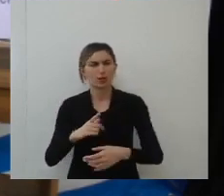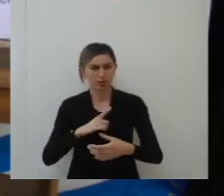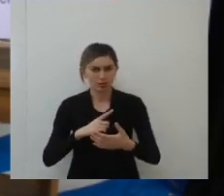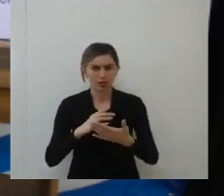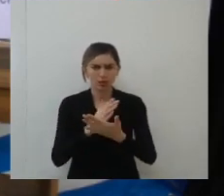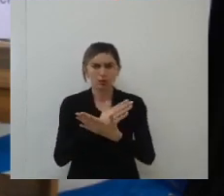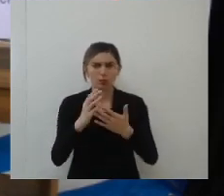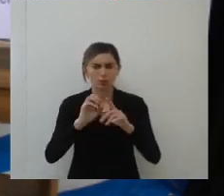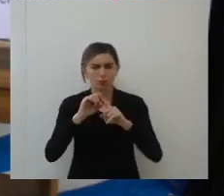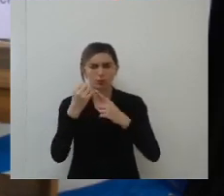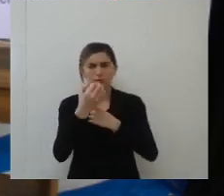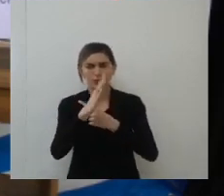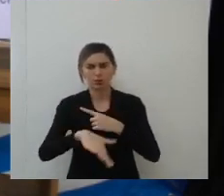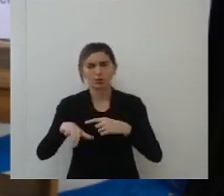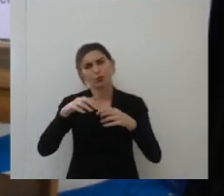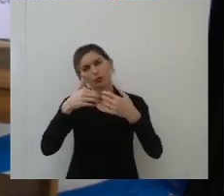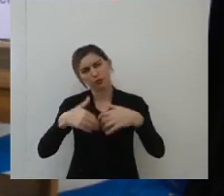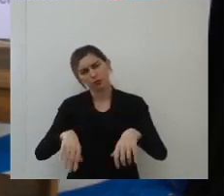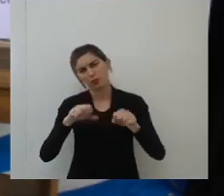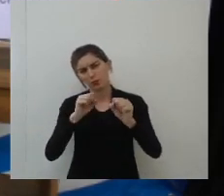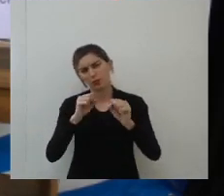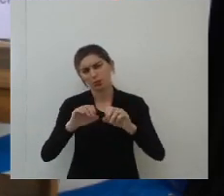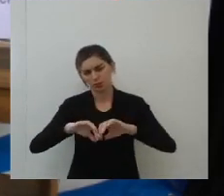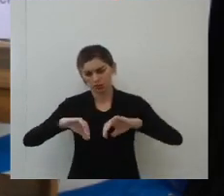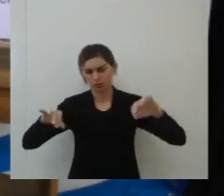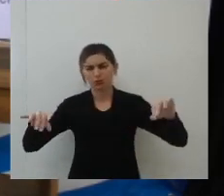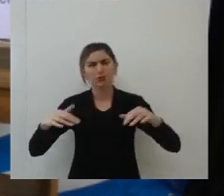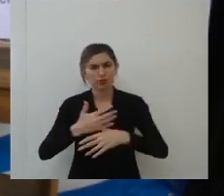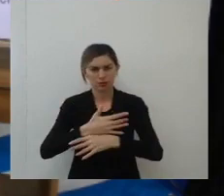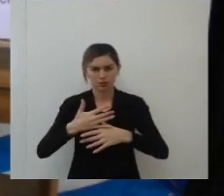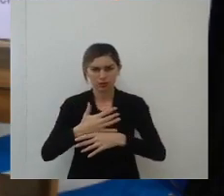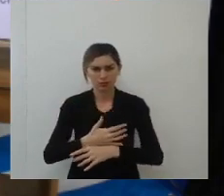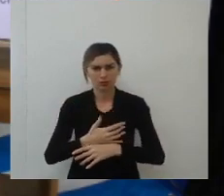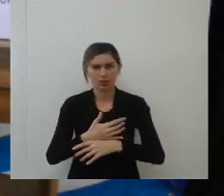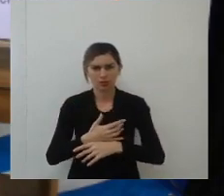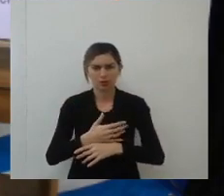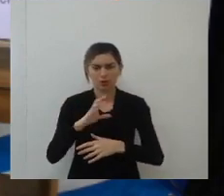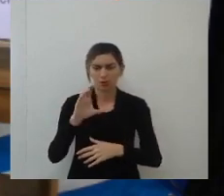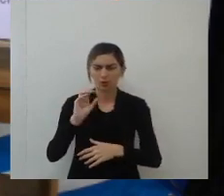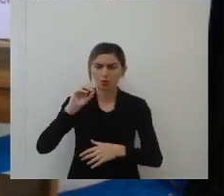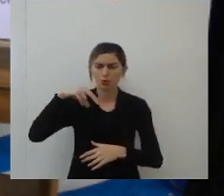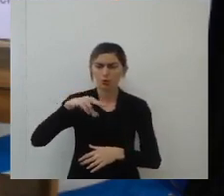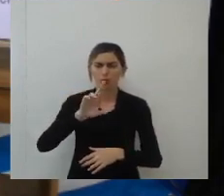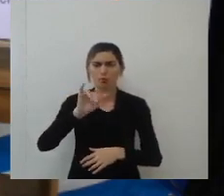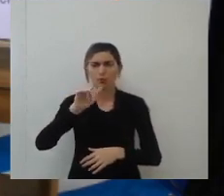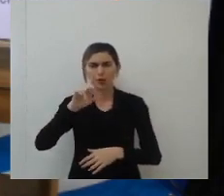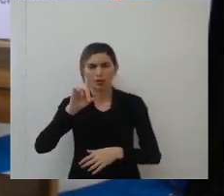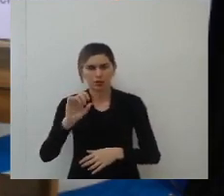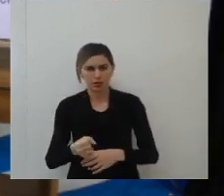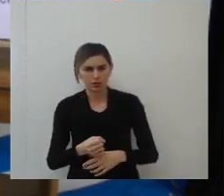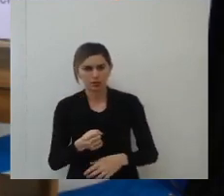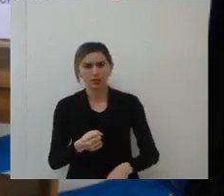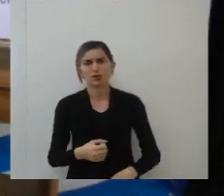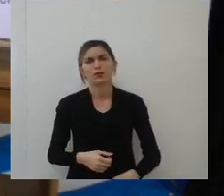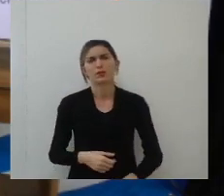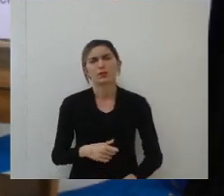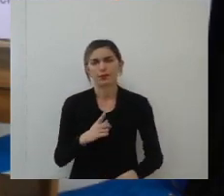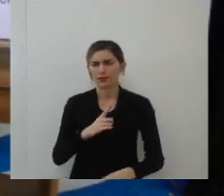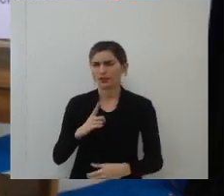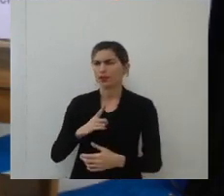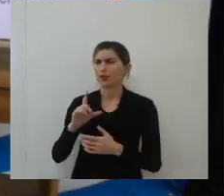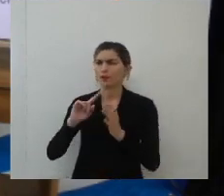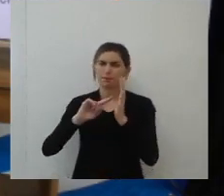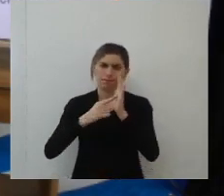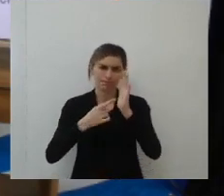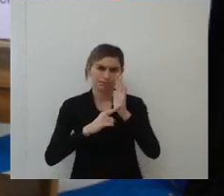fator social ou natural que possa dividir essas cidades conurbadas? Vê só, existem